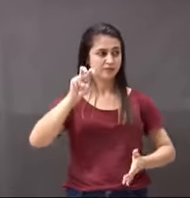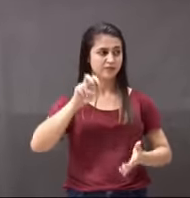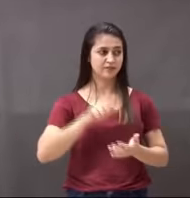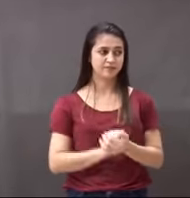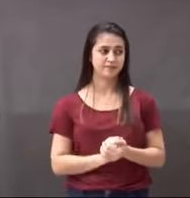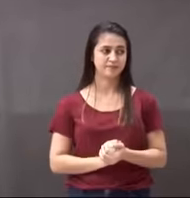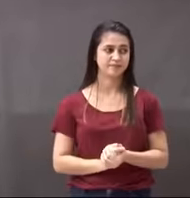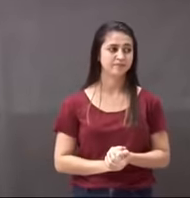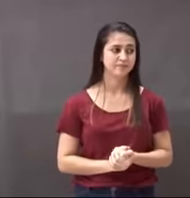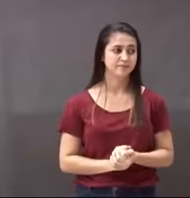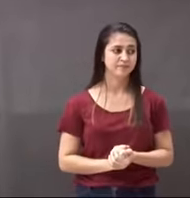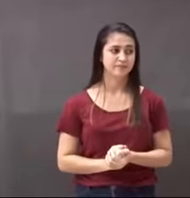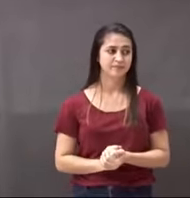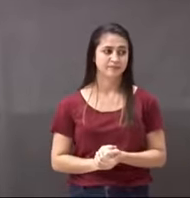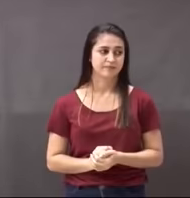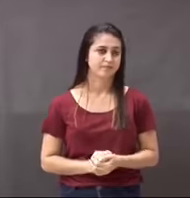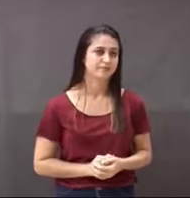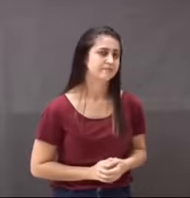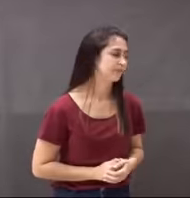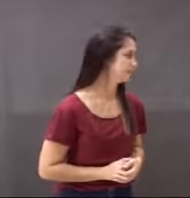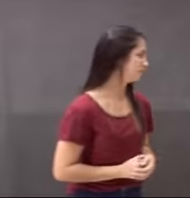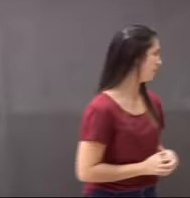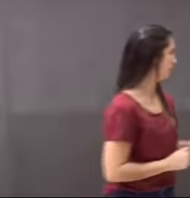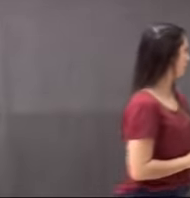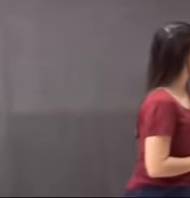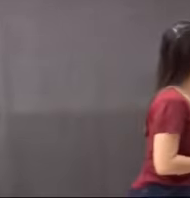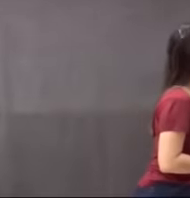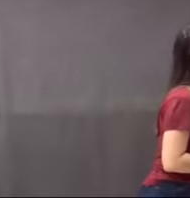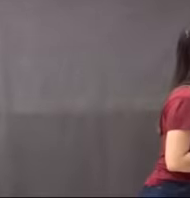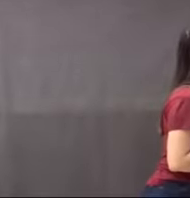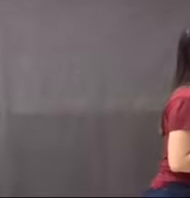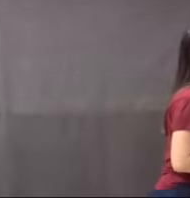Quero agradecer a Deus pela vida do meu pastor Elias.